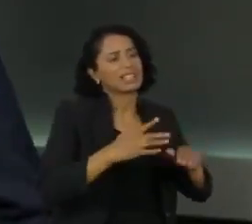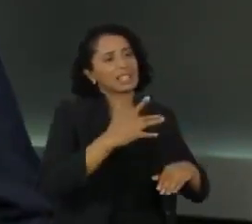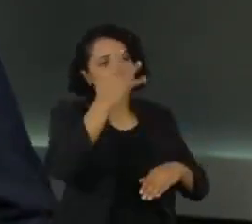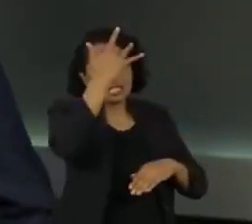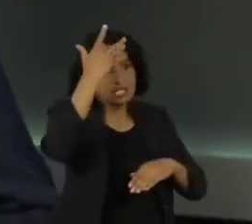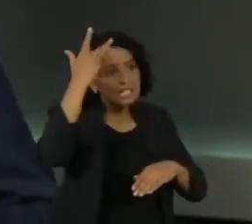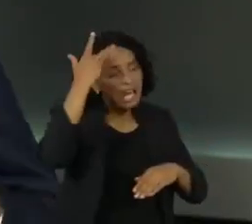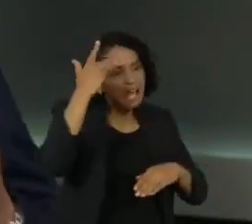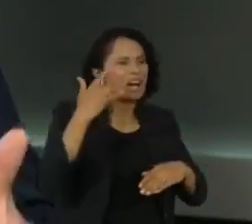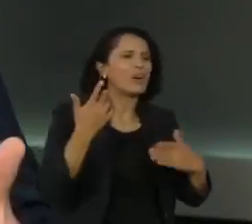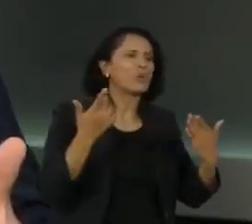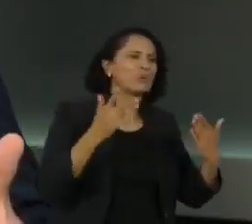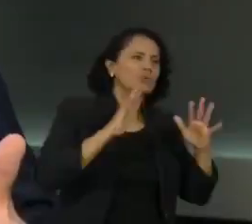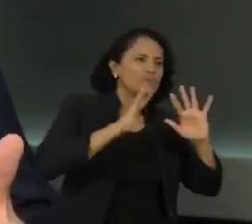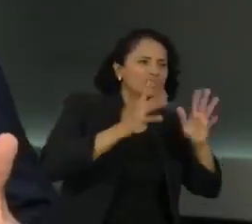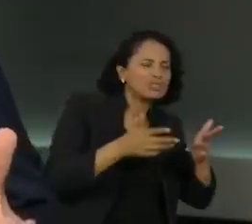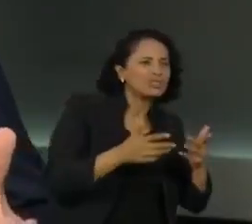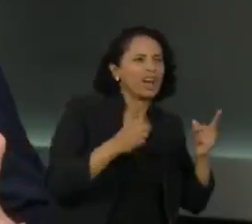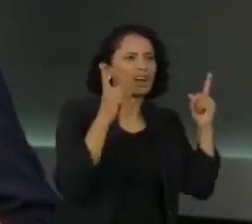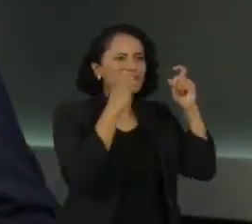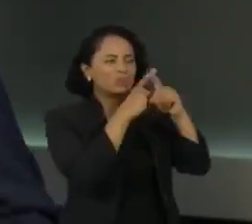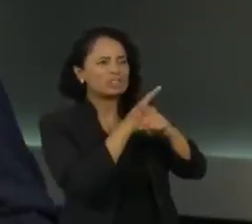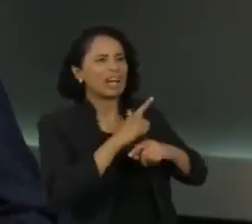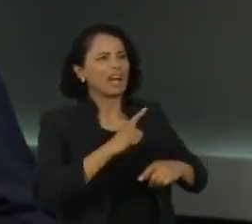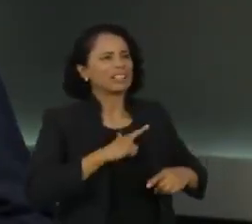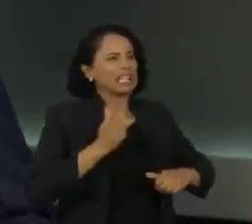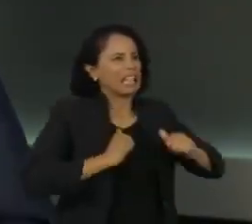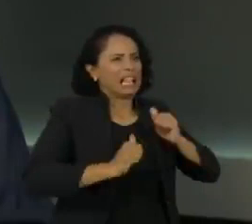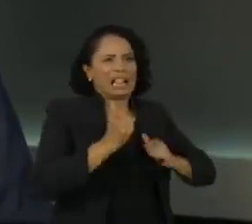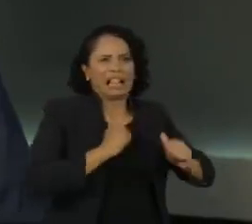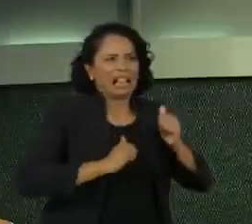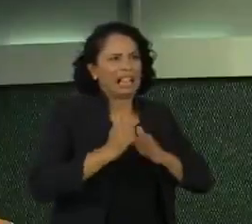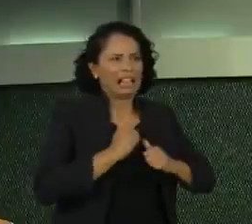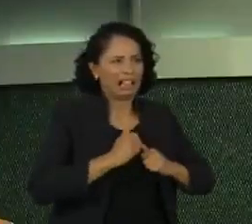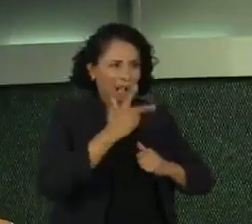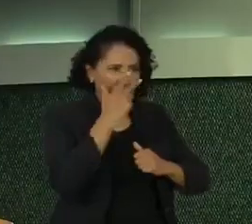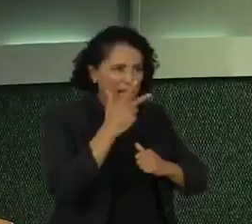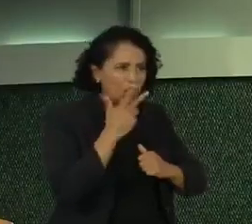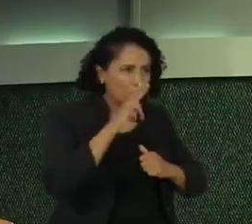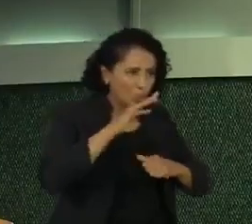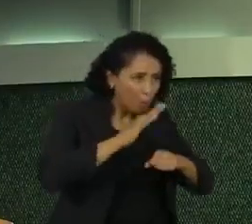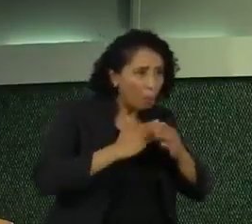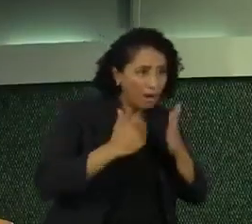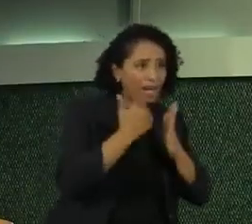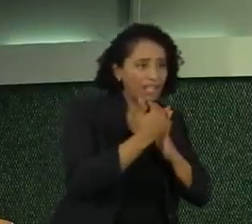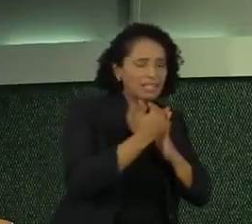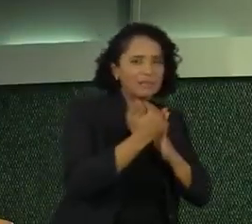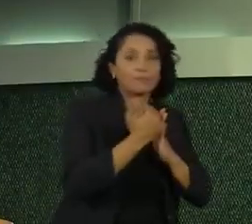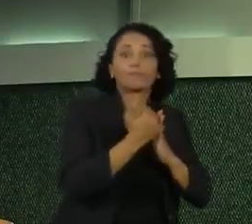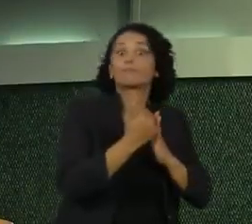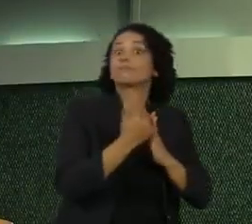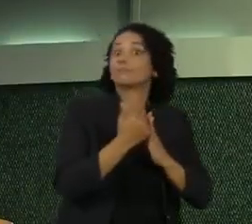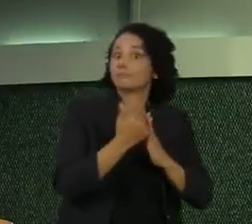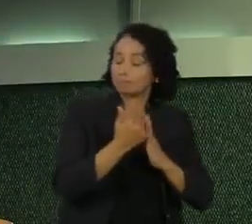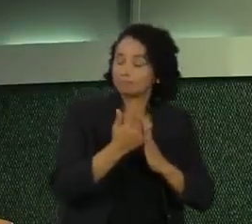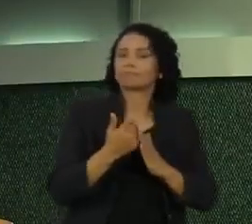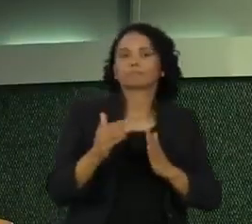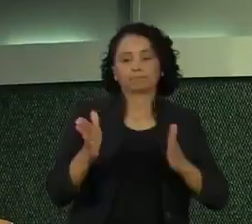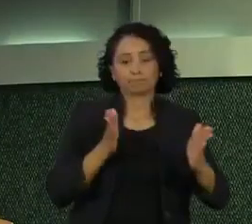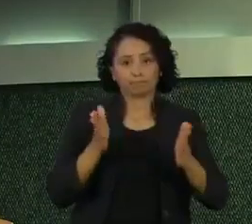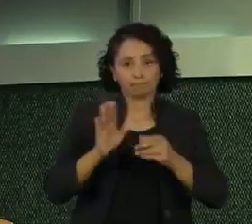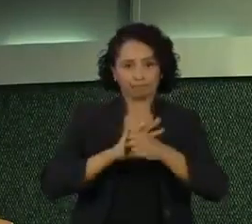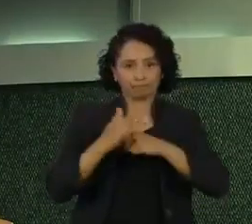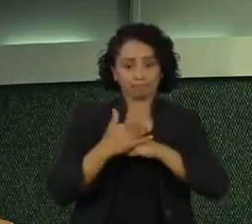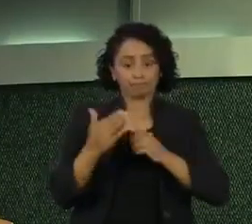mental debilitada, esse quadro de ansiedade, isso aumenta o consumo? A gente, na pandemia, a gente percebeu